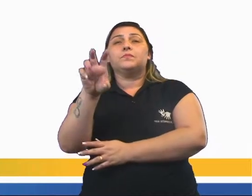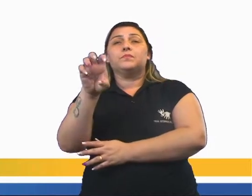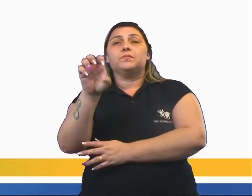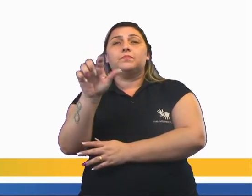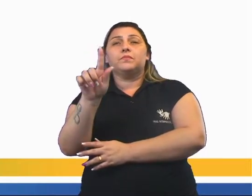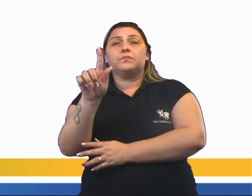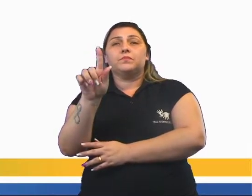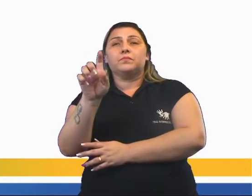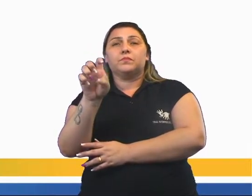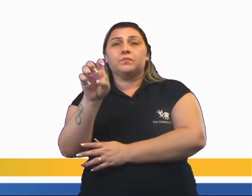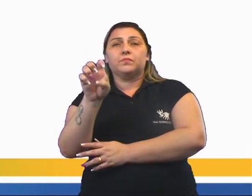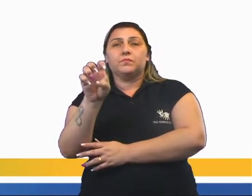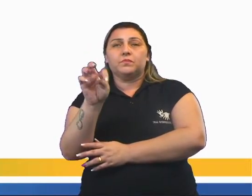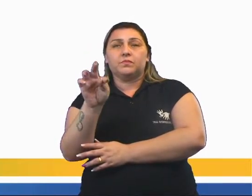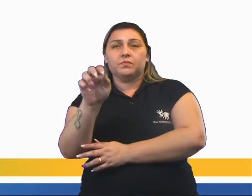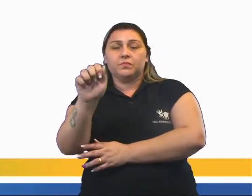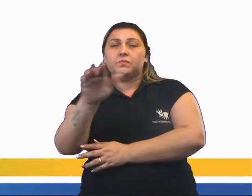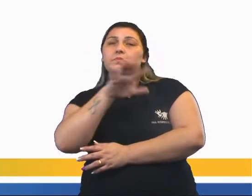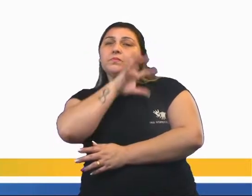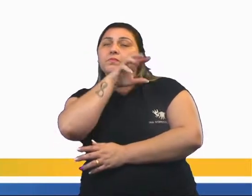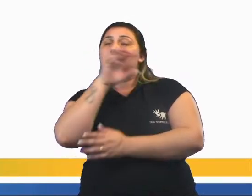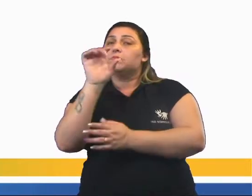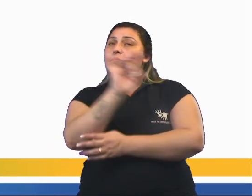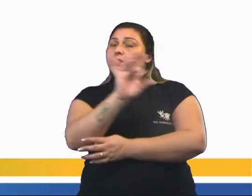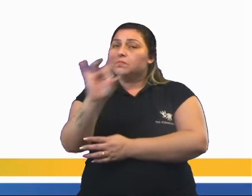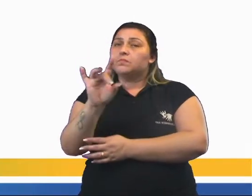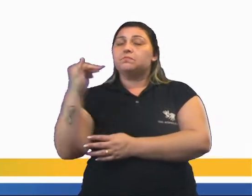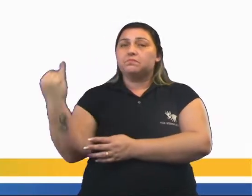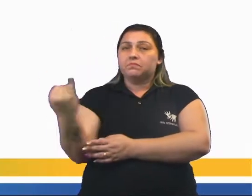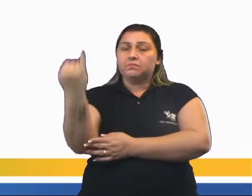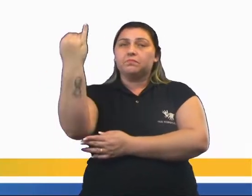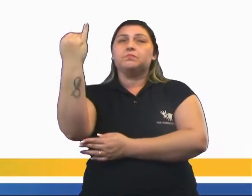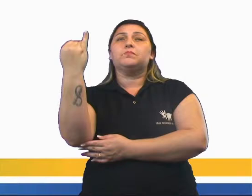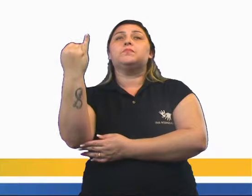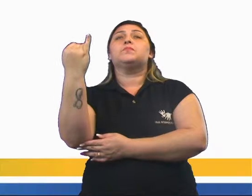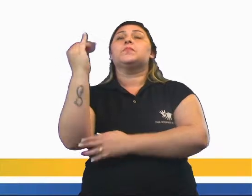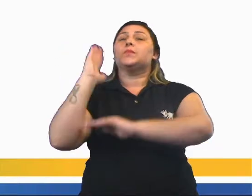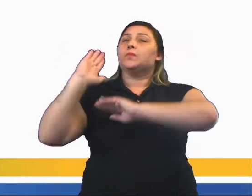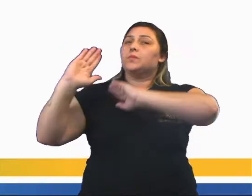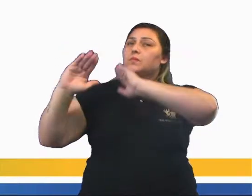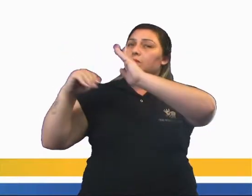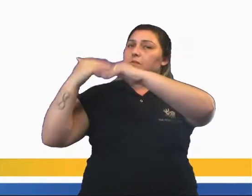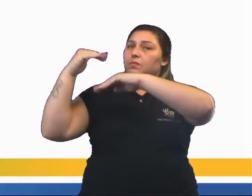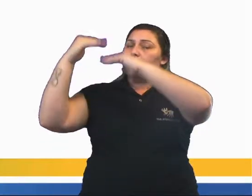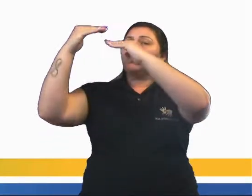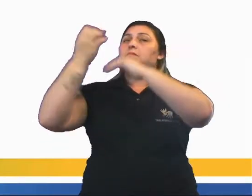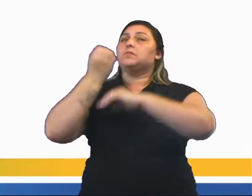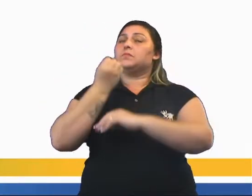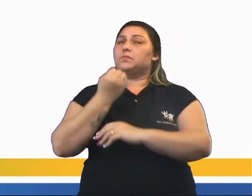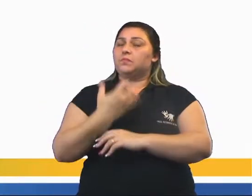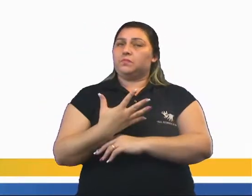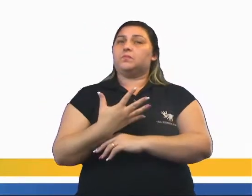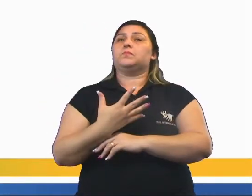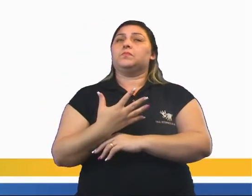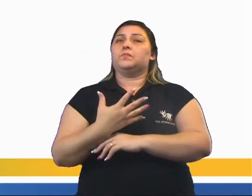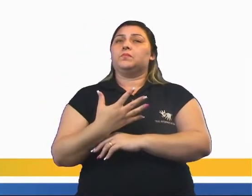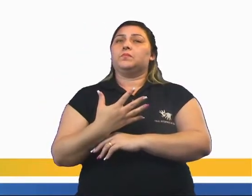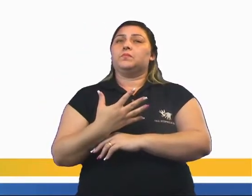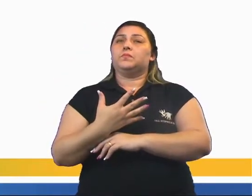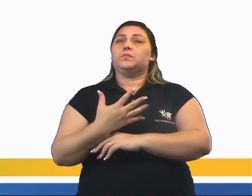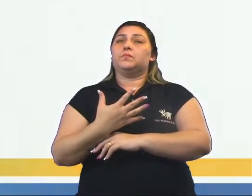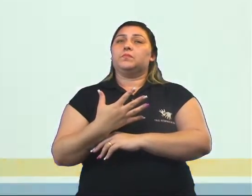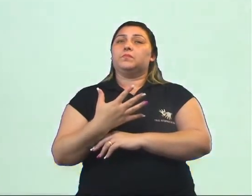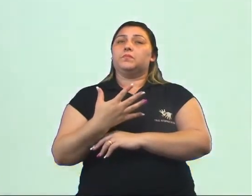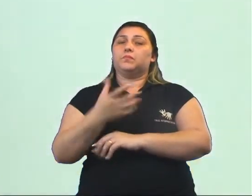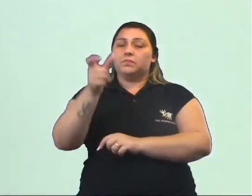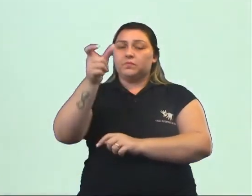animal. E cada um atua com fundamental importância no desenvolvimento e bom funcionamento do ser